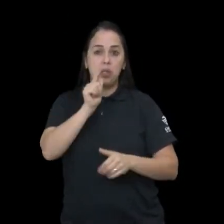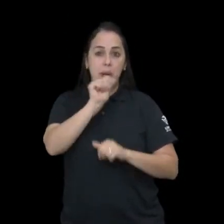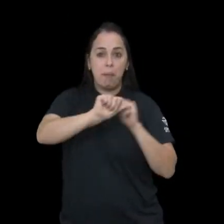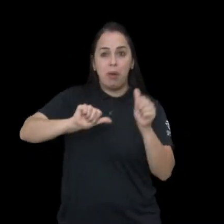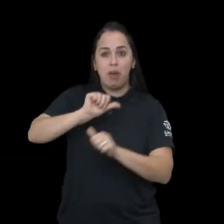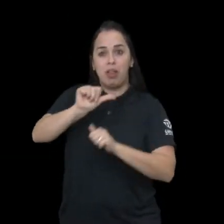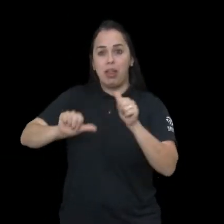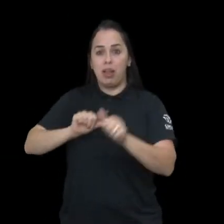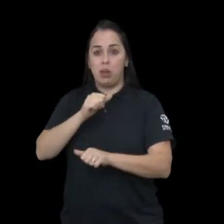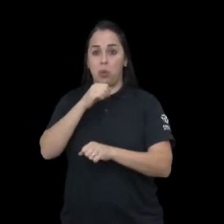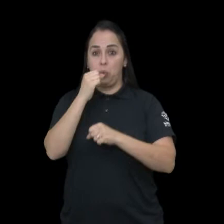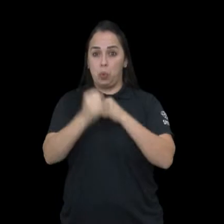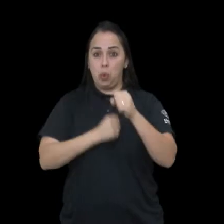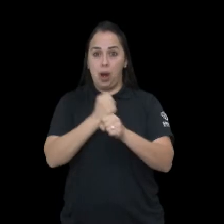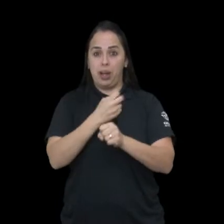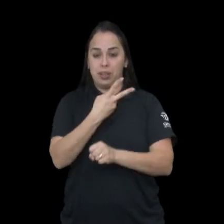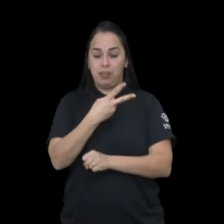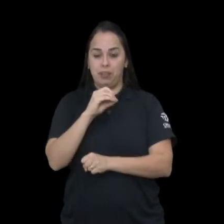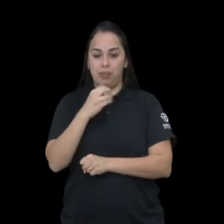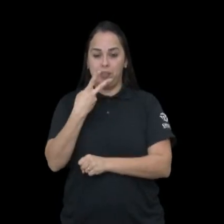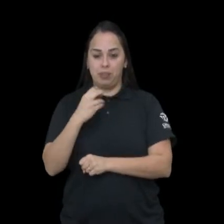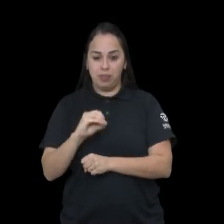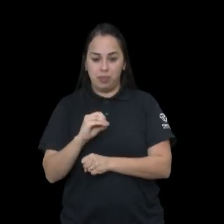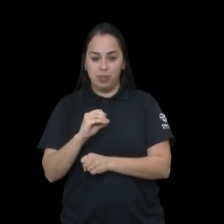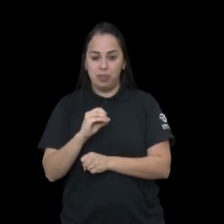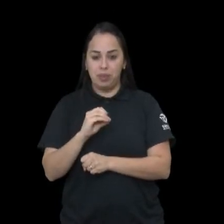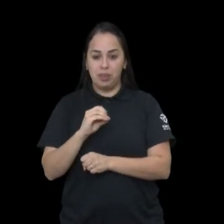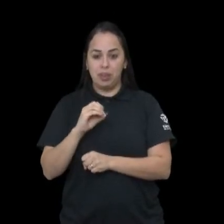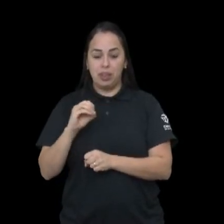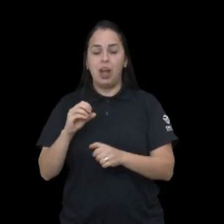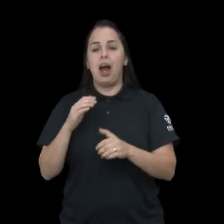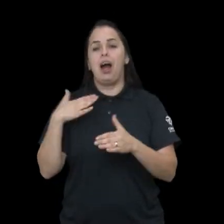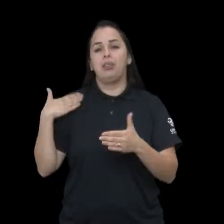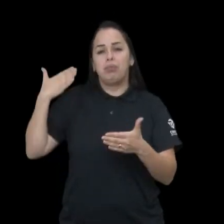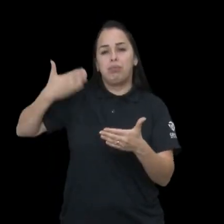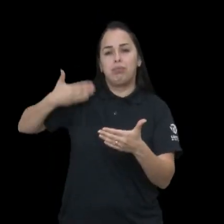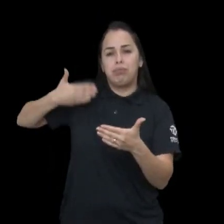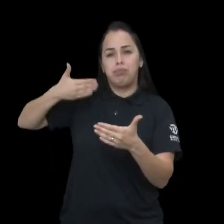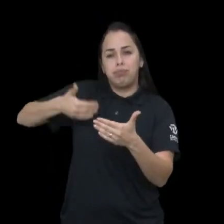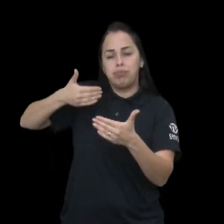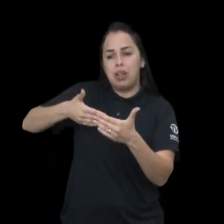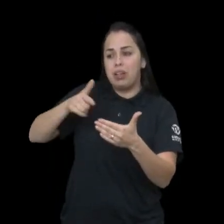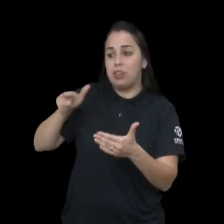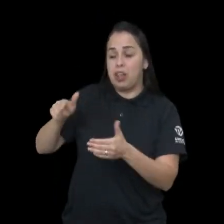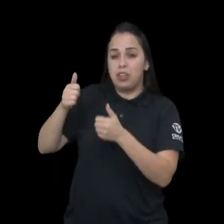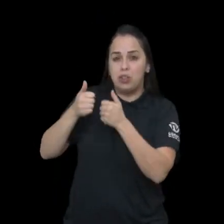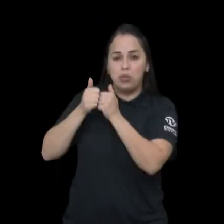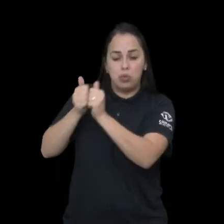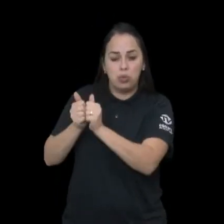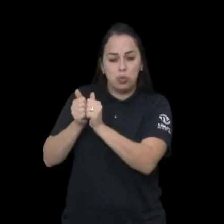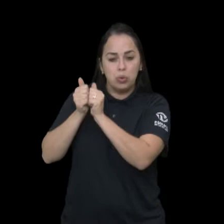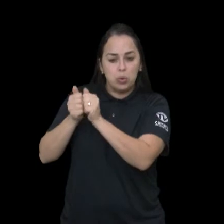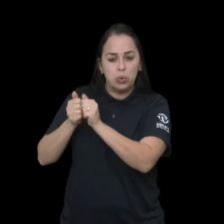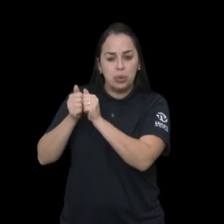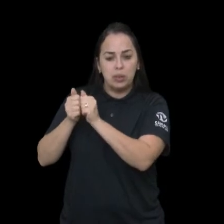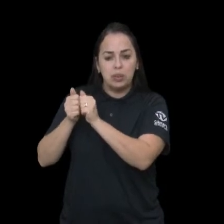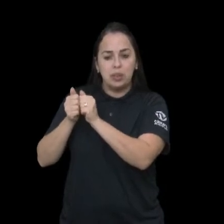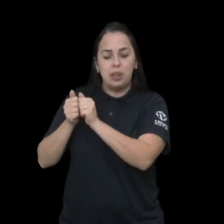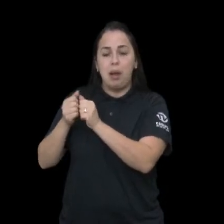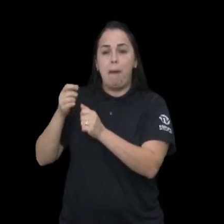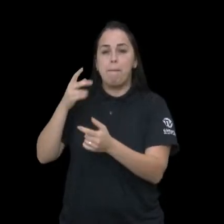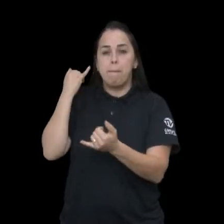no ano de 2000. E depois de tudo isso, ainda fui passando por várias outras áreas e o senhor sempre foi